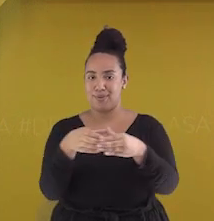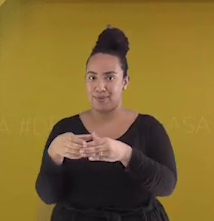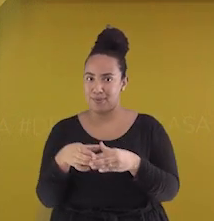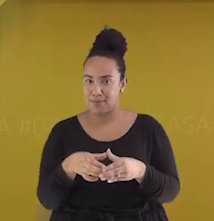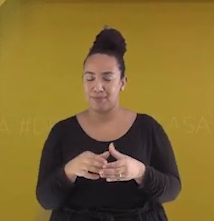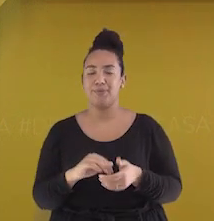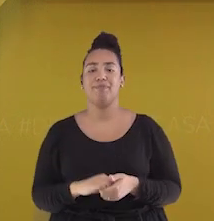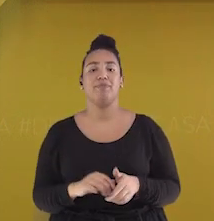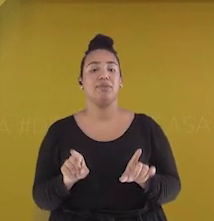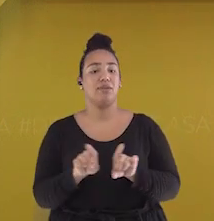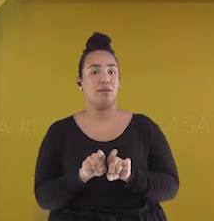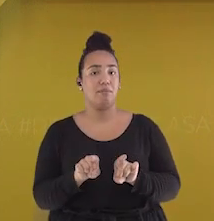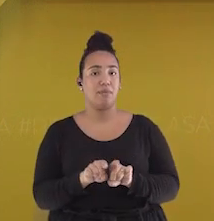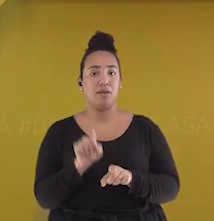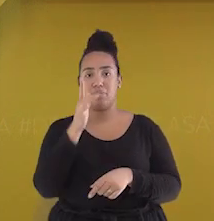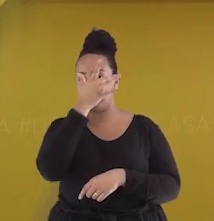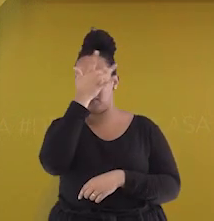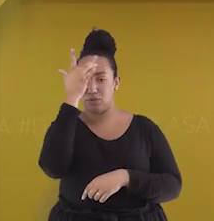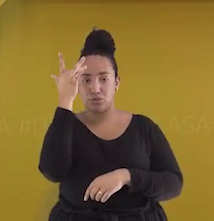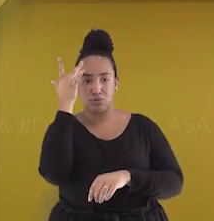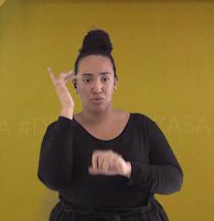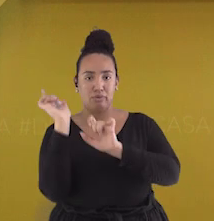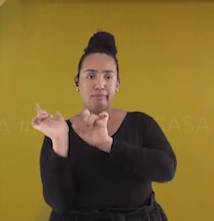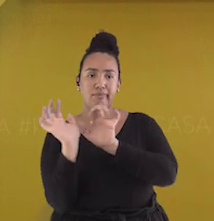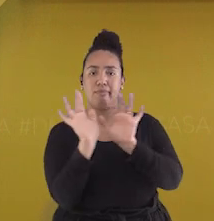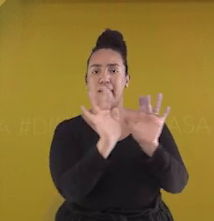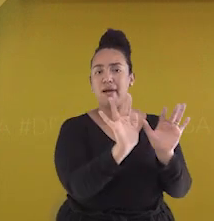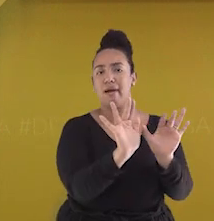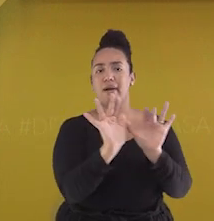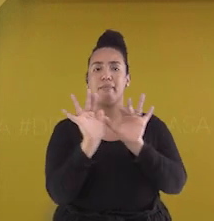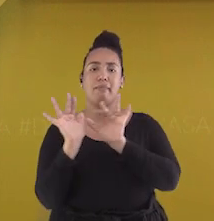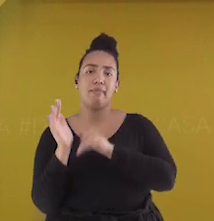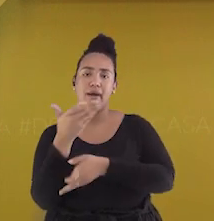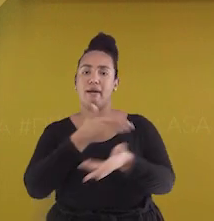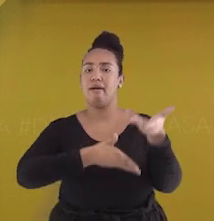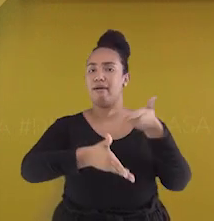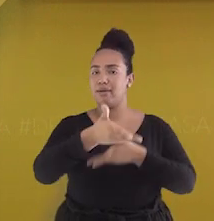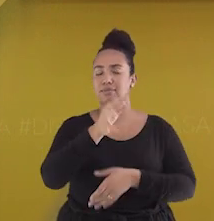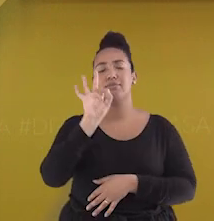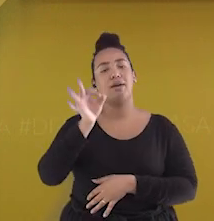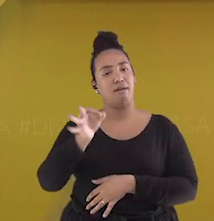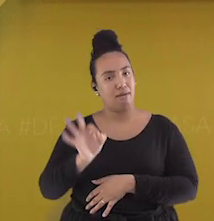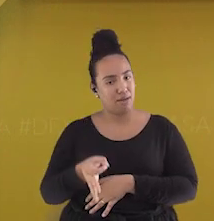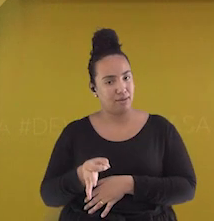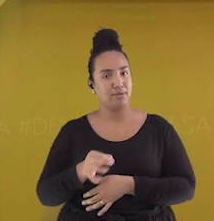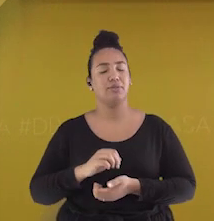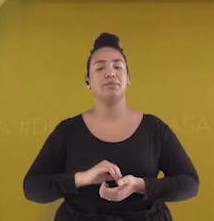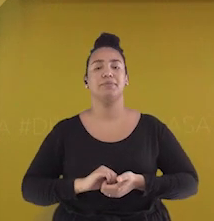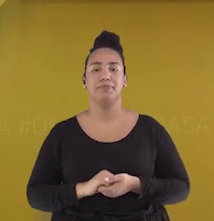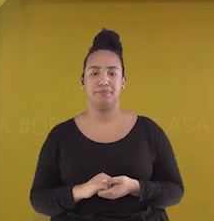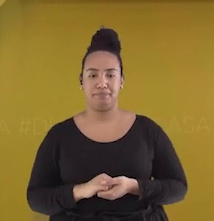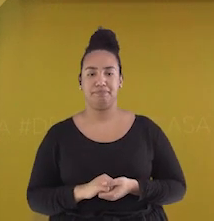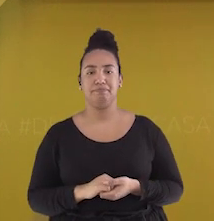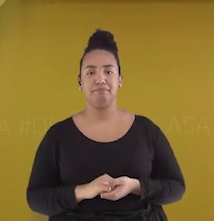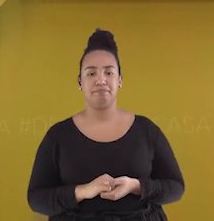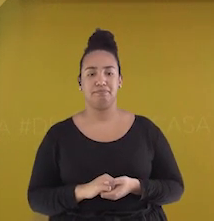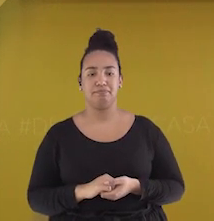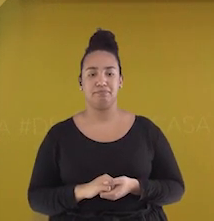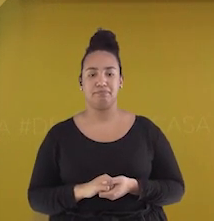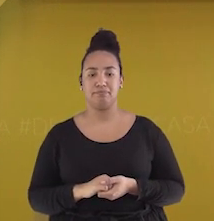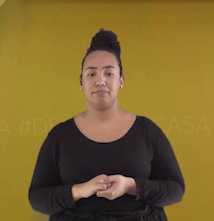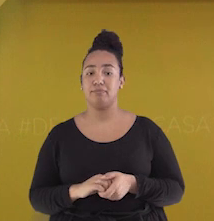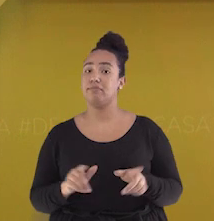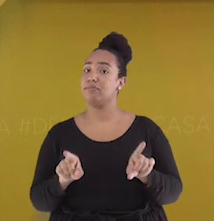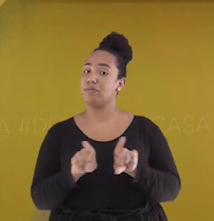para o intercâmbio com outros países que não sejam membros, acertaram, é por aí mesmo. Outra